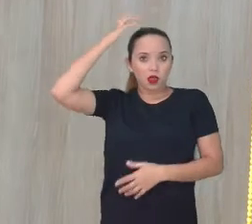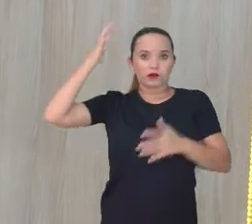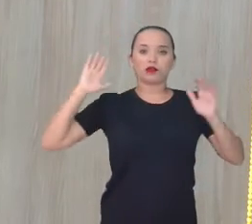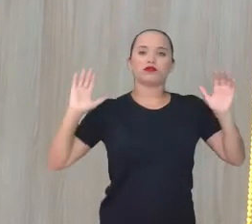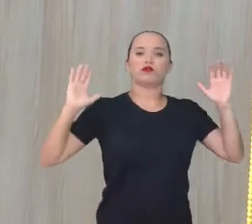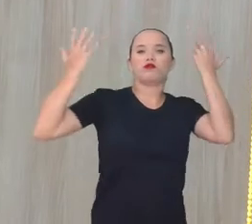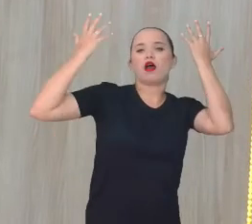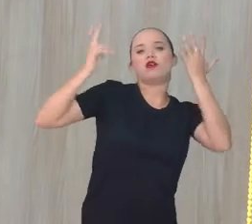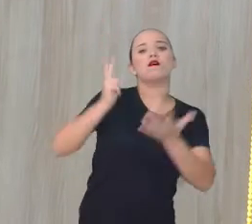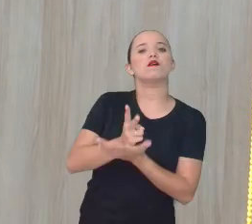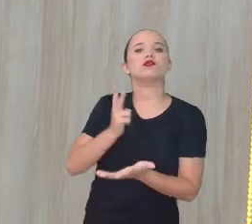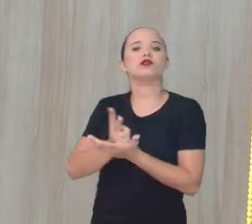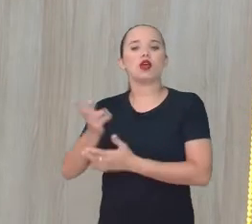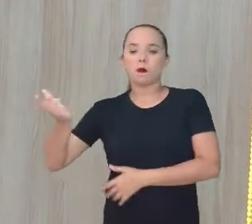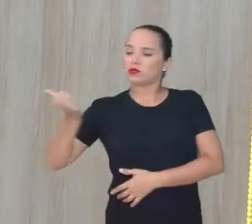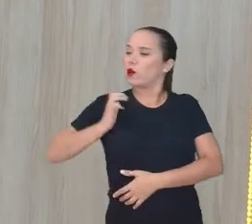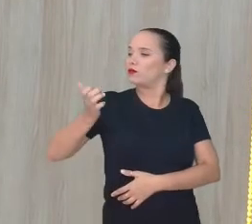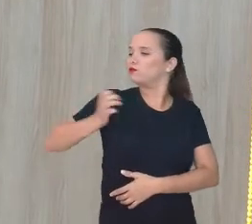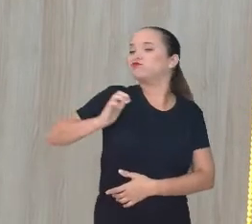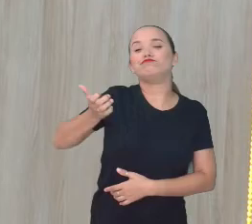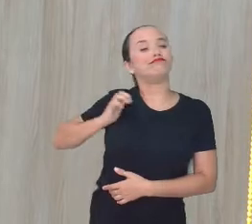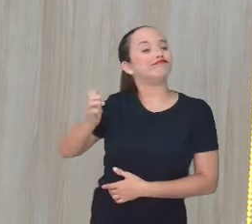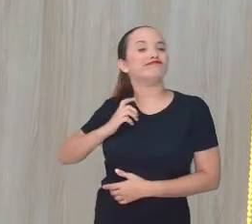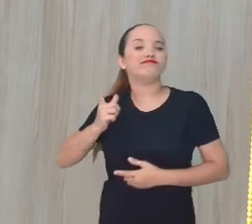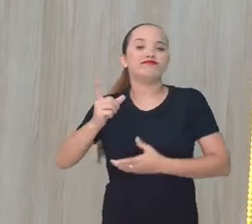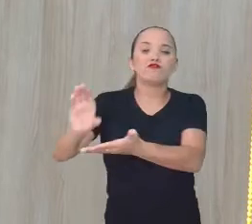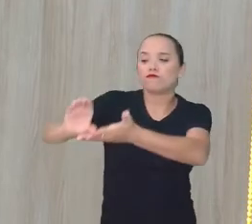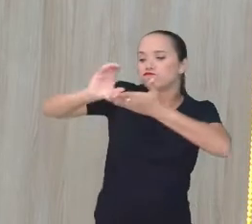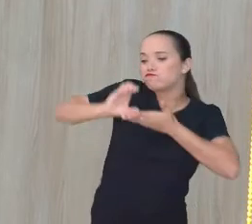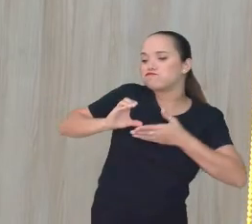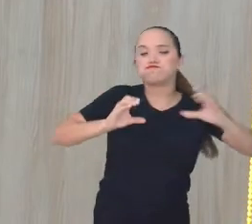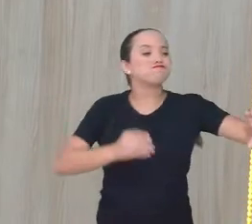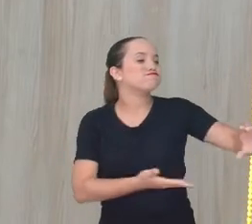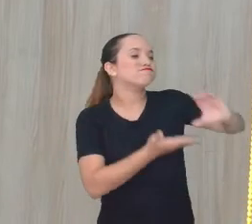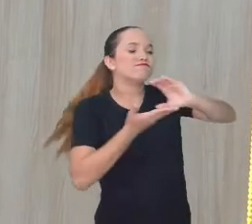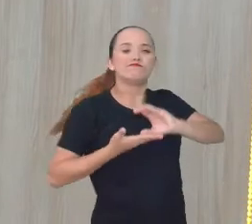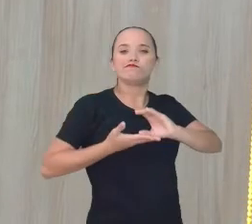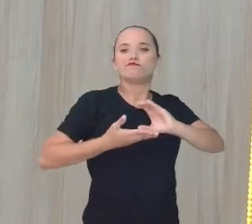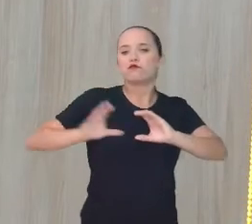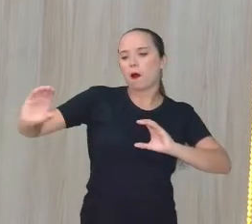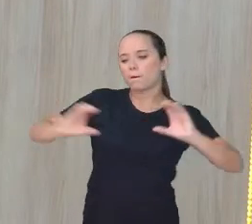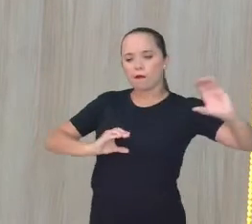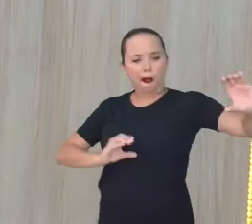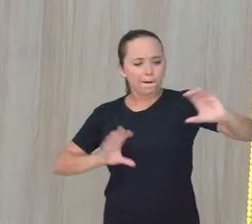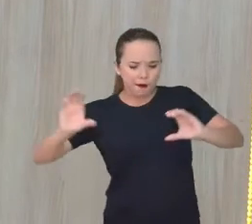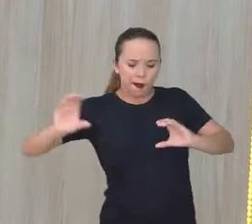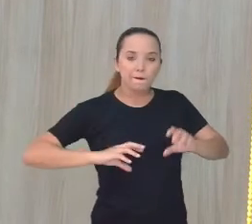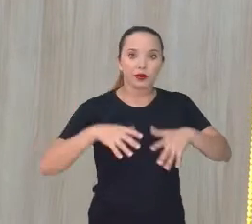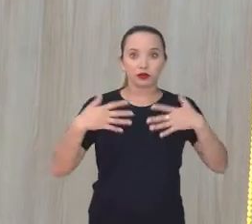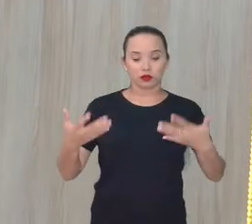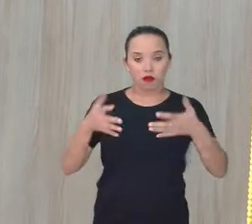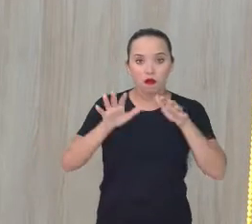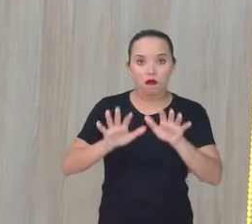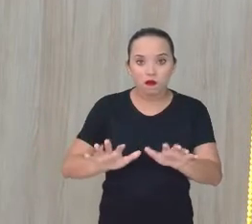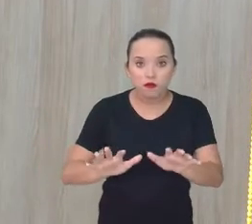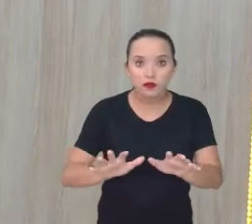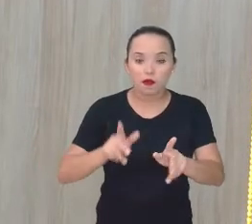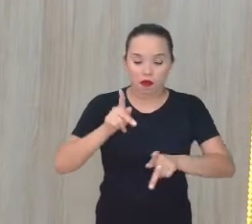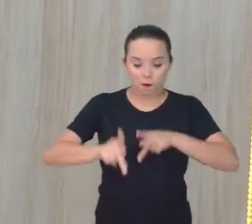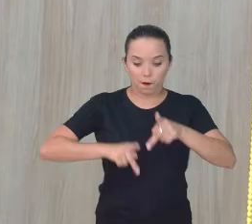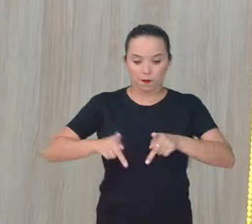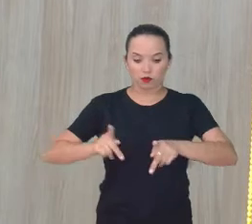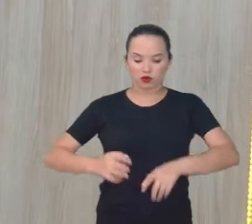festas luxuosas, pagas com o dinheiro dos impostos da população. E a população se revolta e em 14 de julho